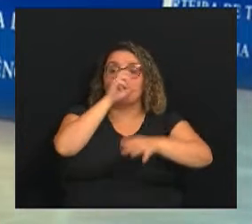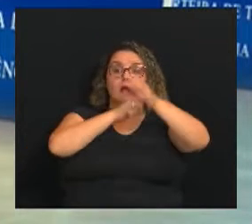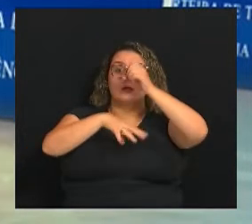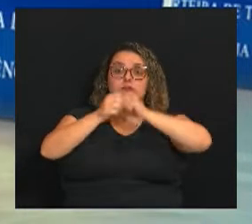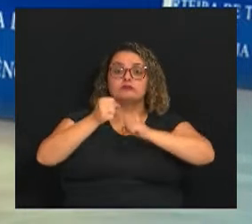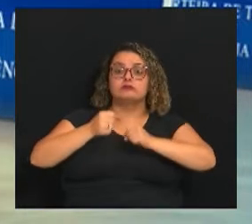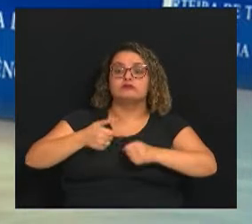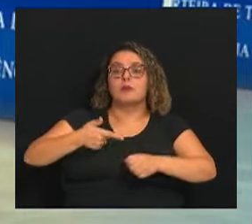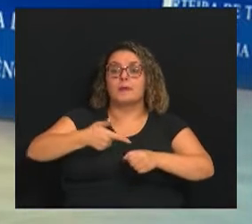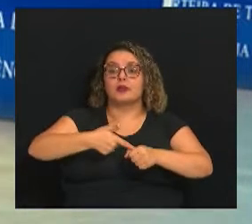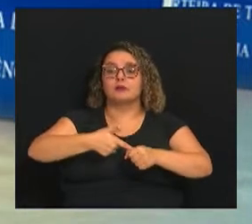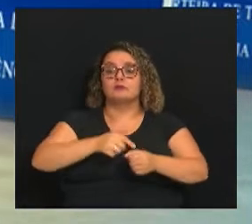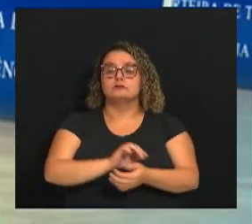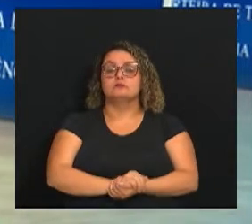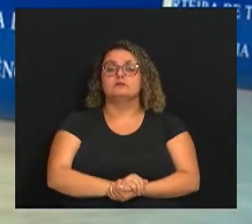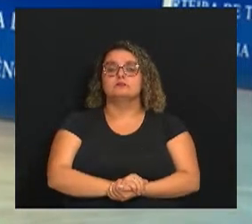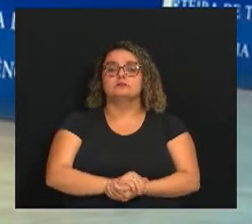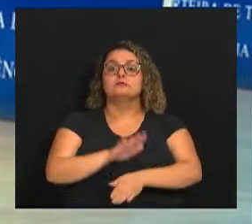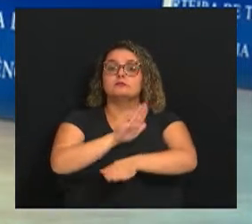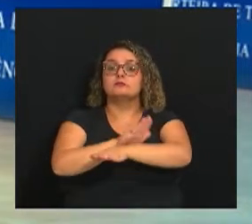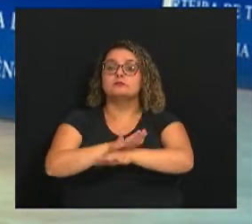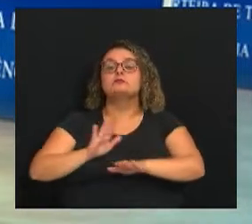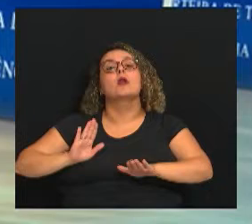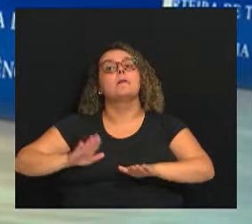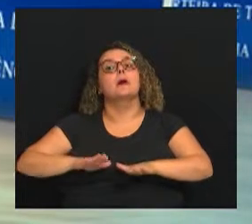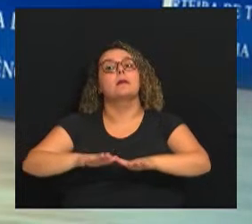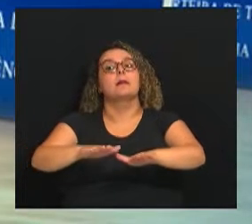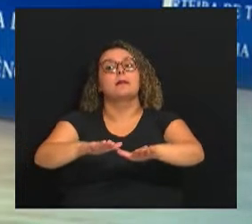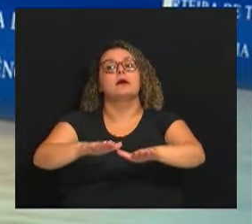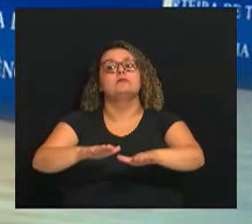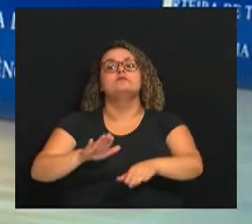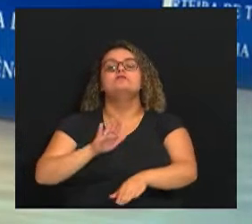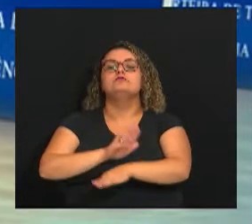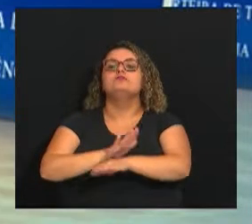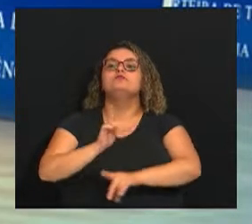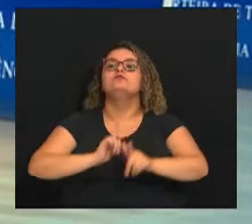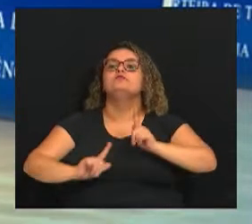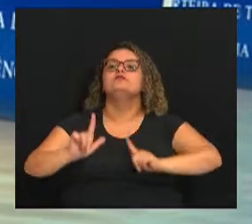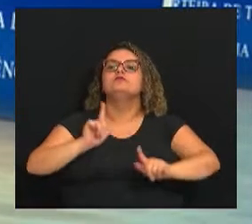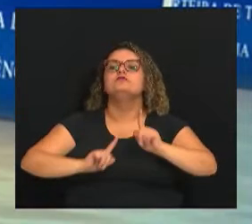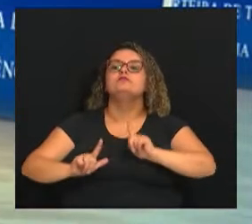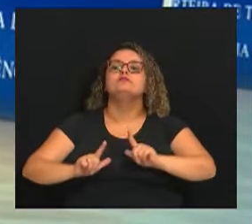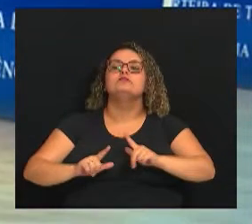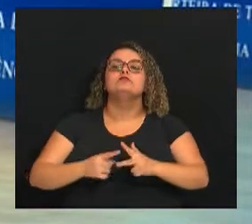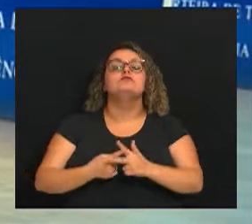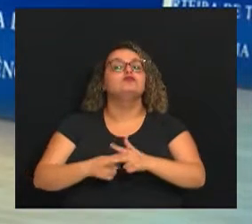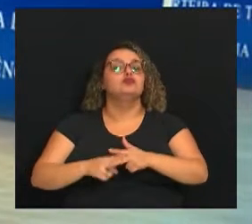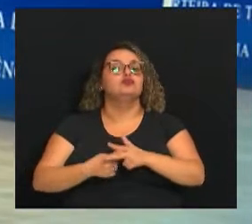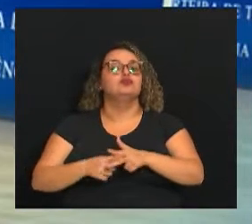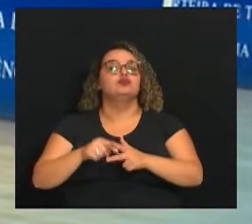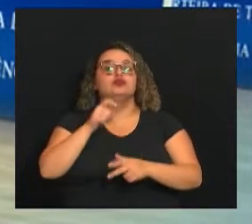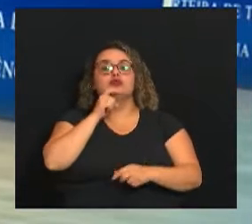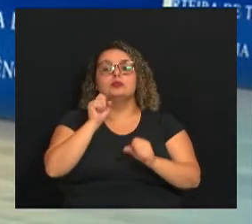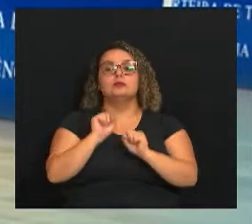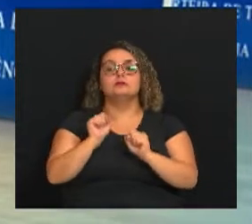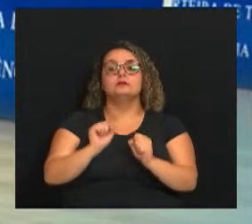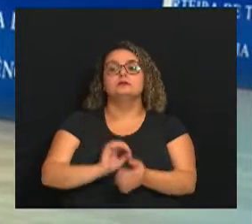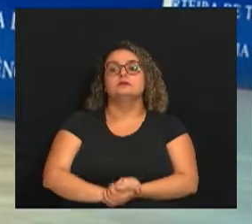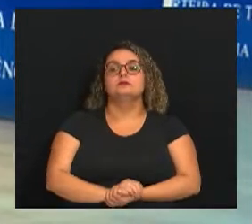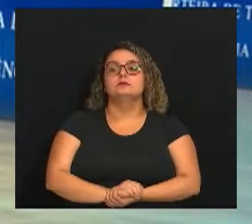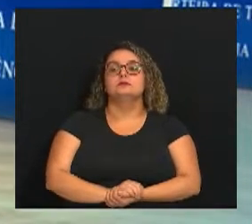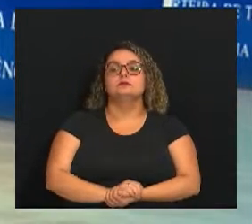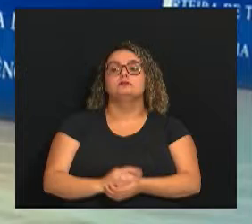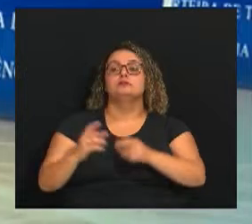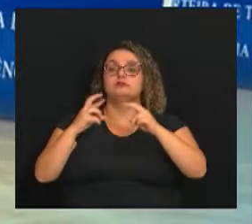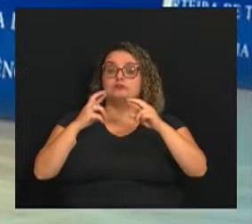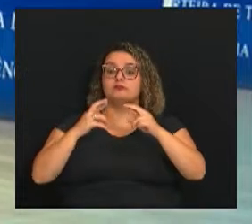frentista, auxiliar de costura, auxiliar de logística, auxiliar mecânico de ar-condicionado, conferente de